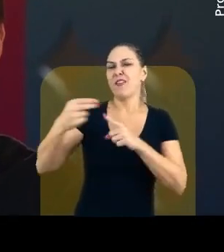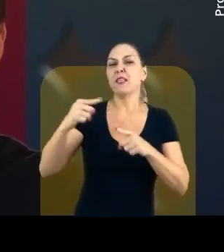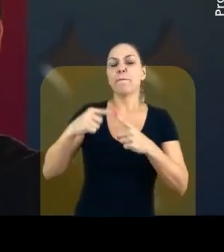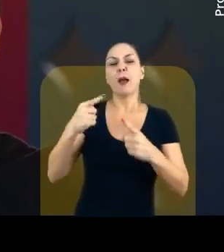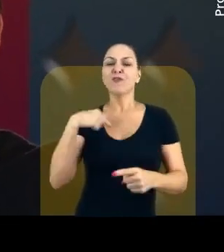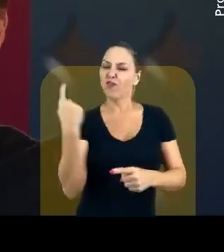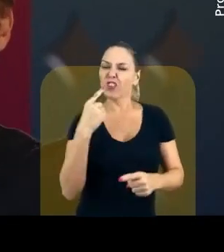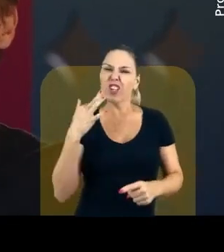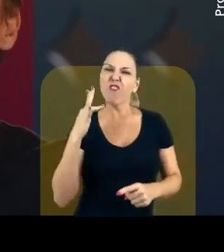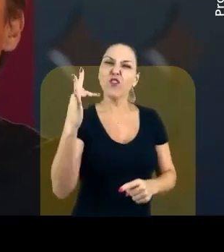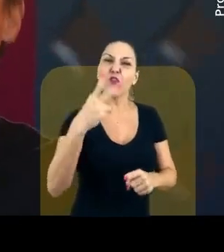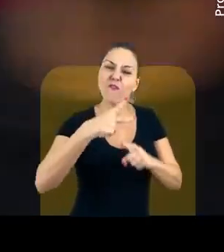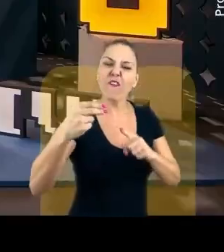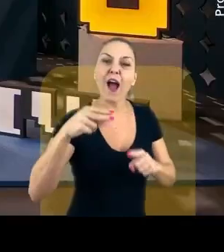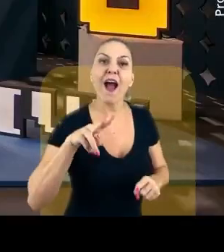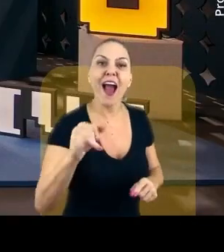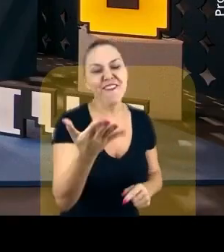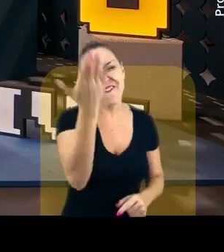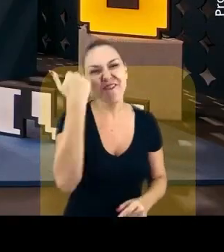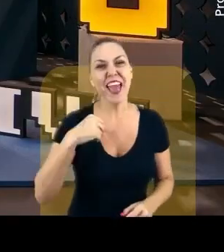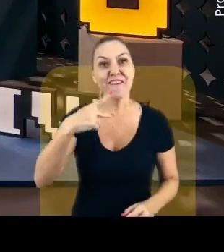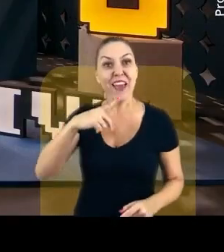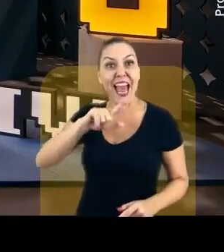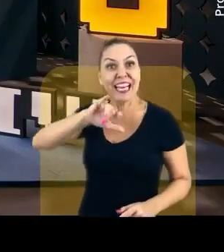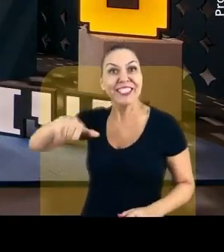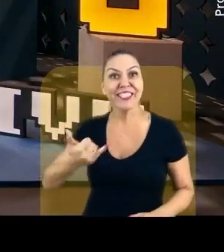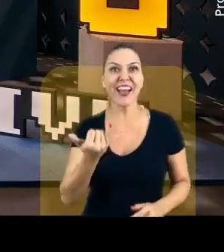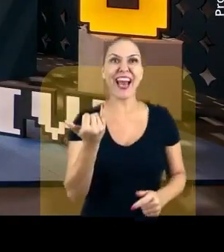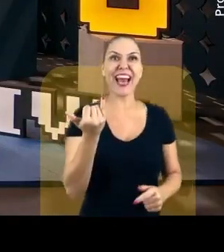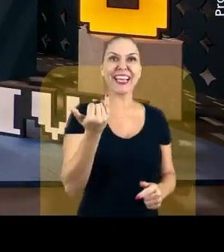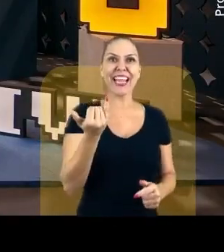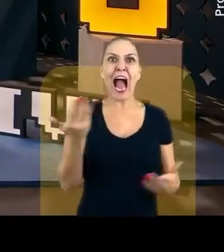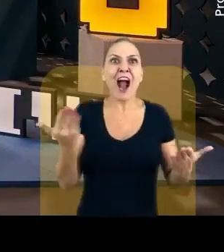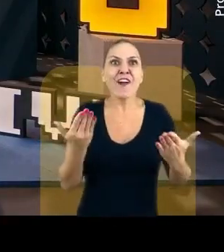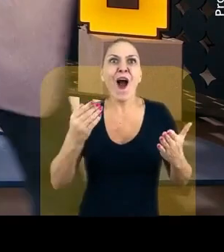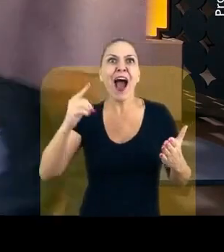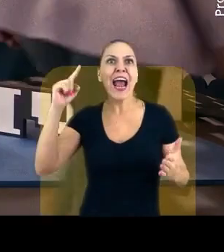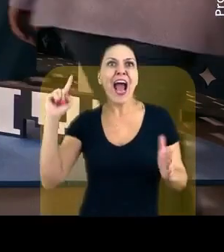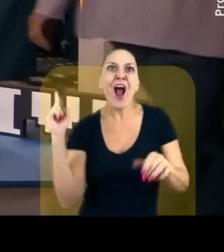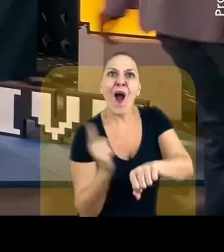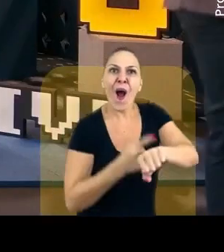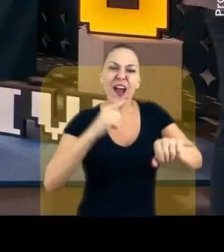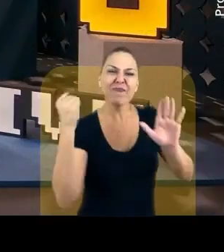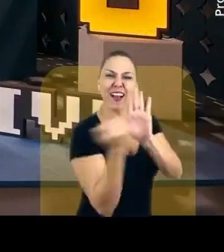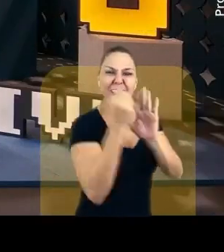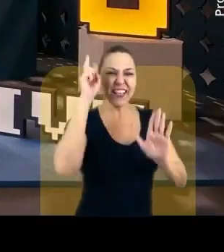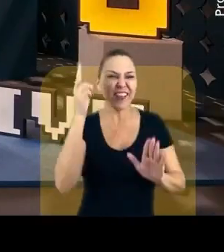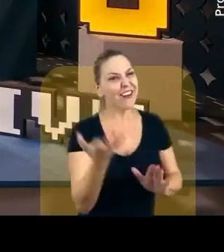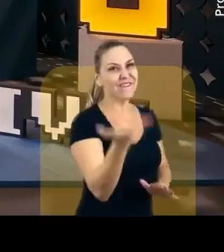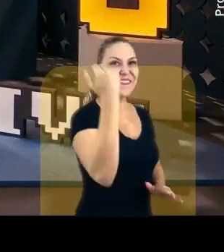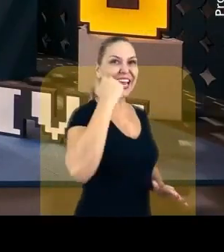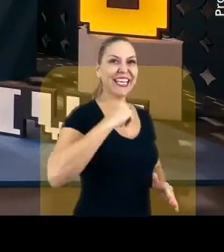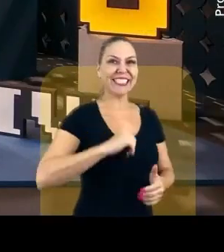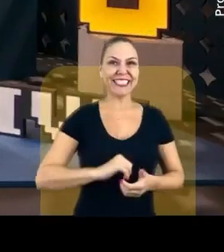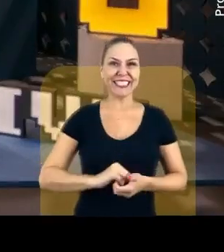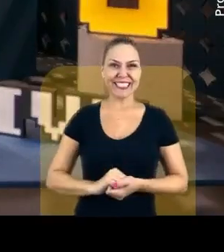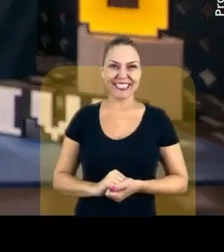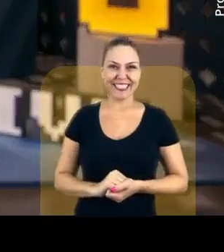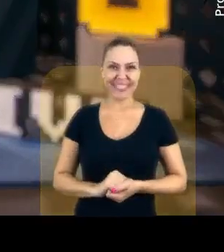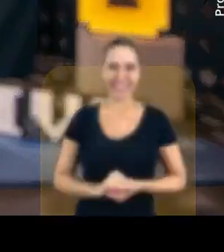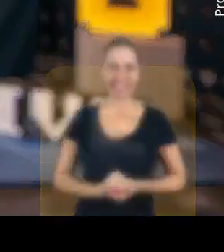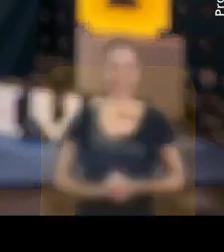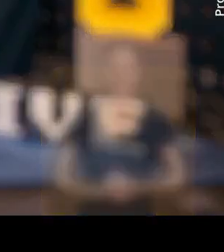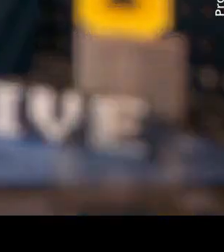presente, mas nós teremos o futuro. Chega aí, PLJ! Tá na hora de fazer sua história!